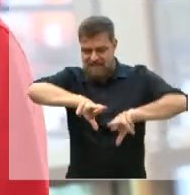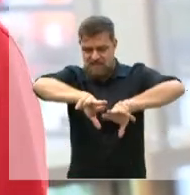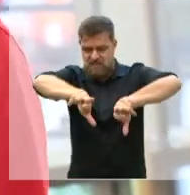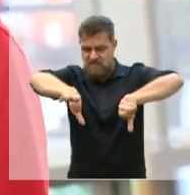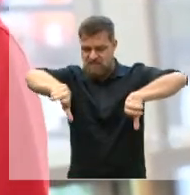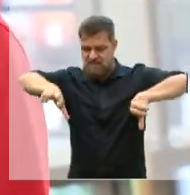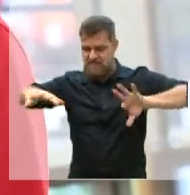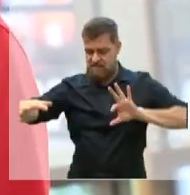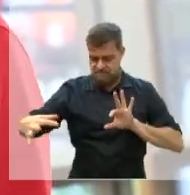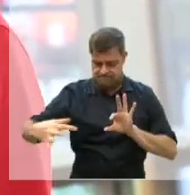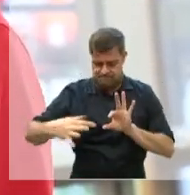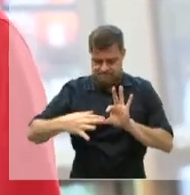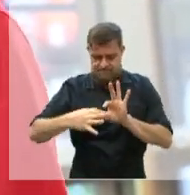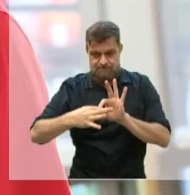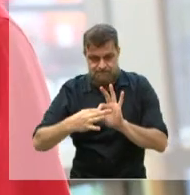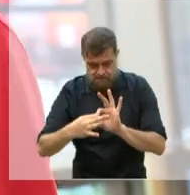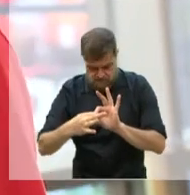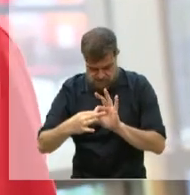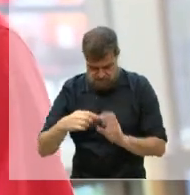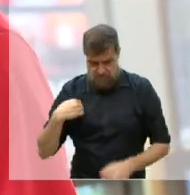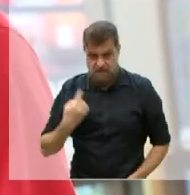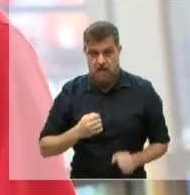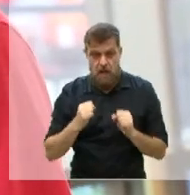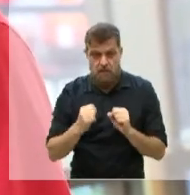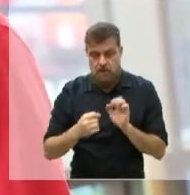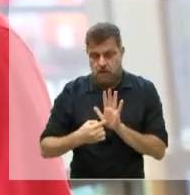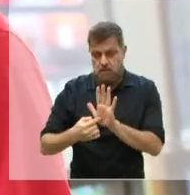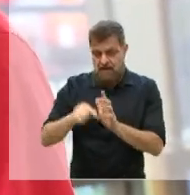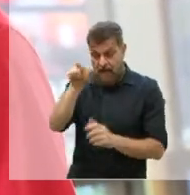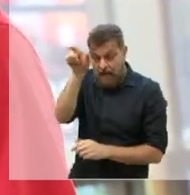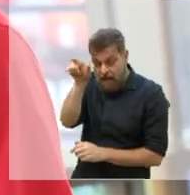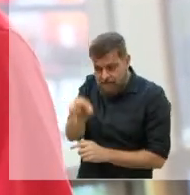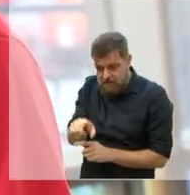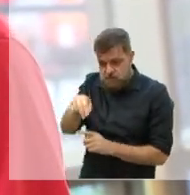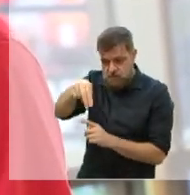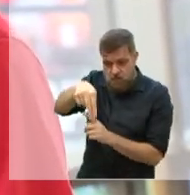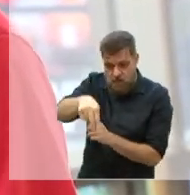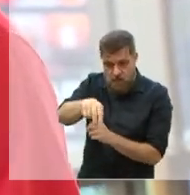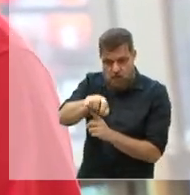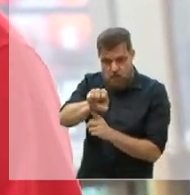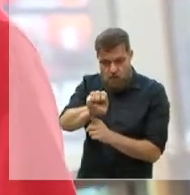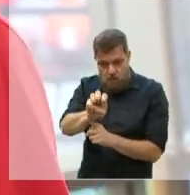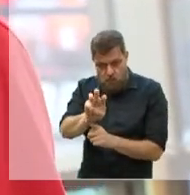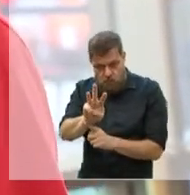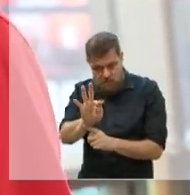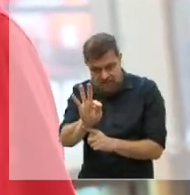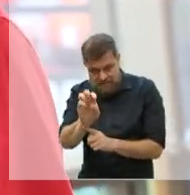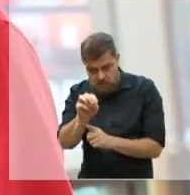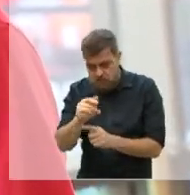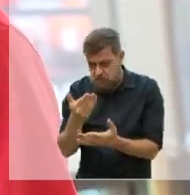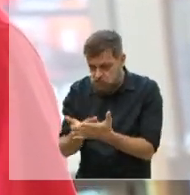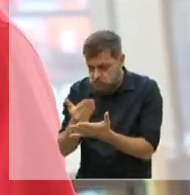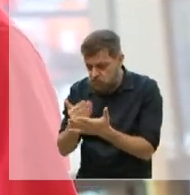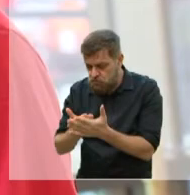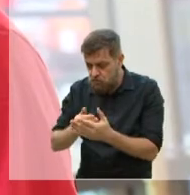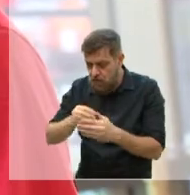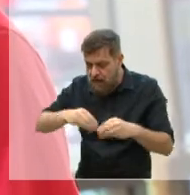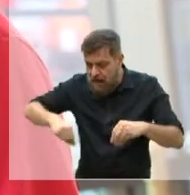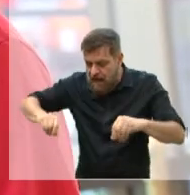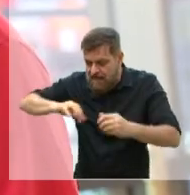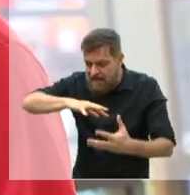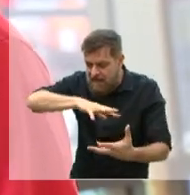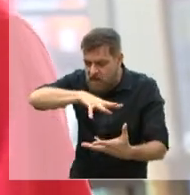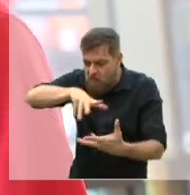em equações pequenas. A gente pode até dizer que Newton ele conseguiu reunir o céu e a terra. Até a época dele, o